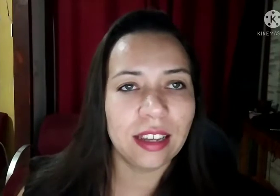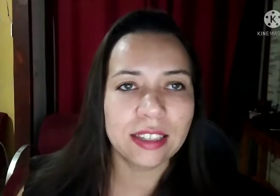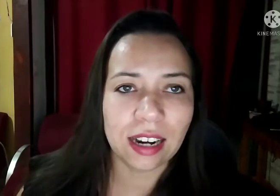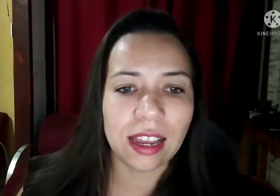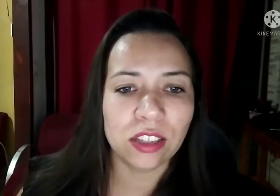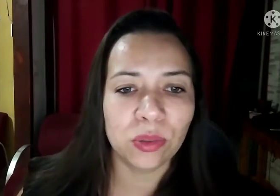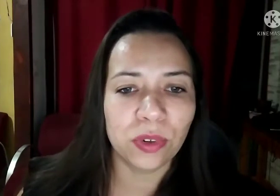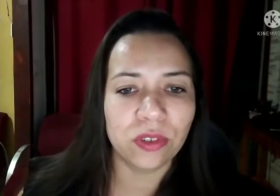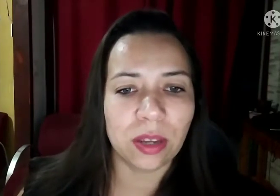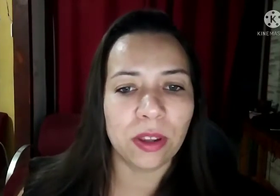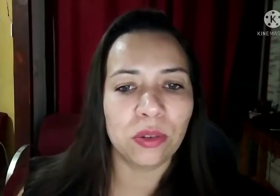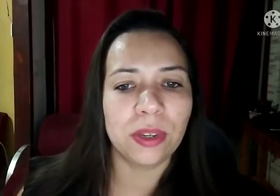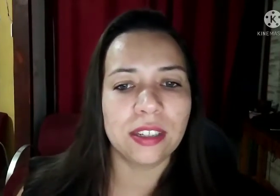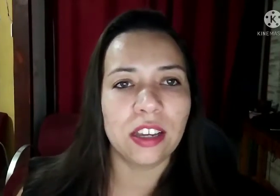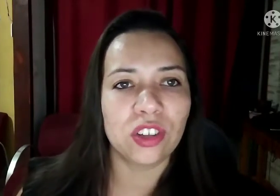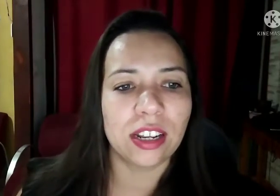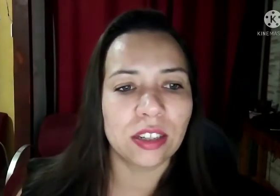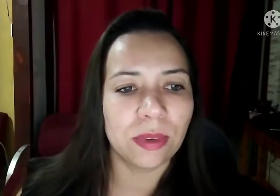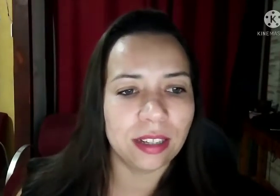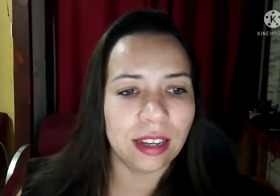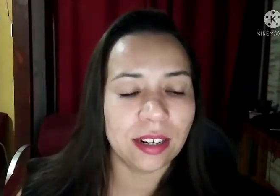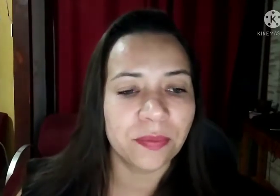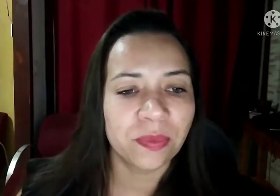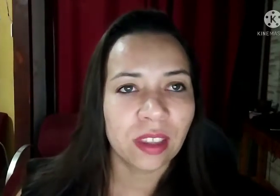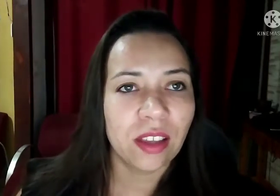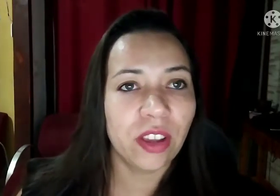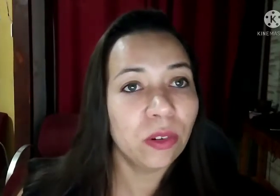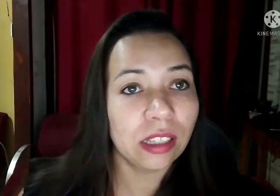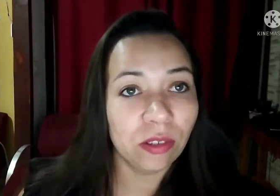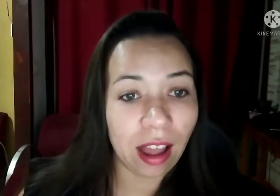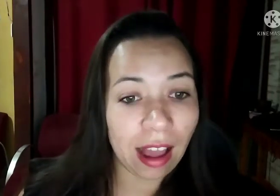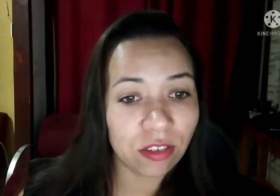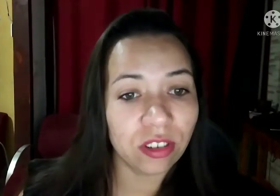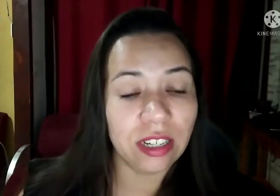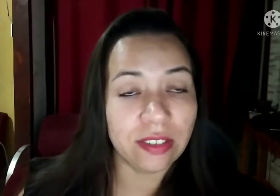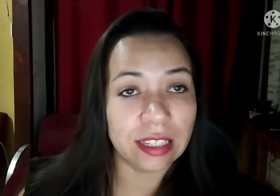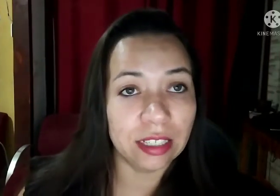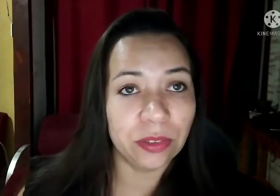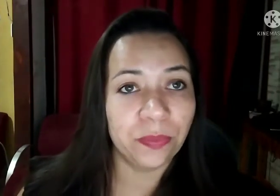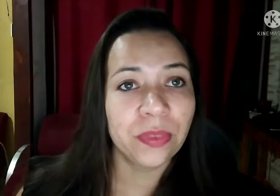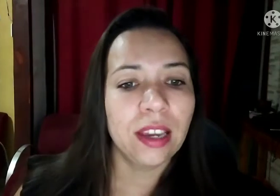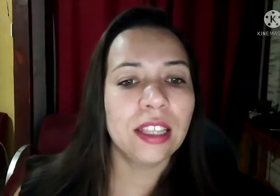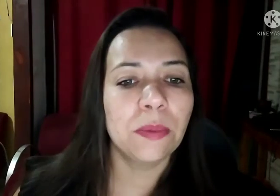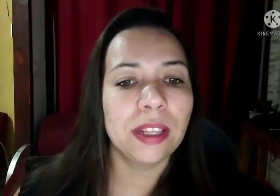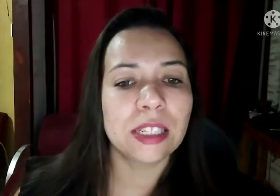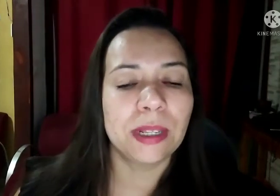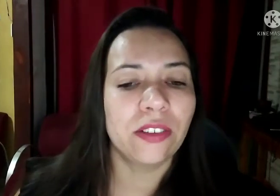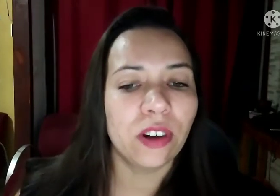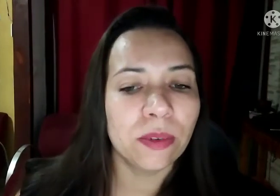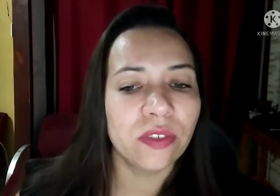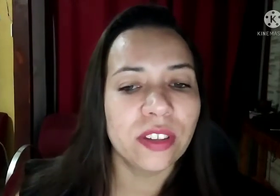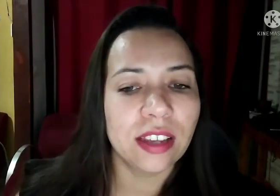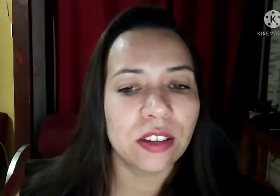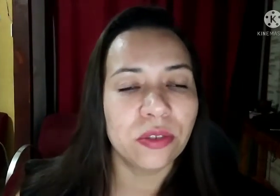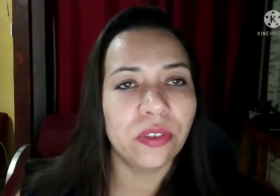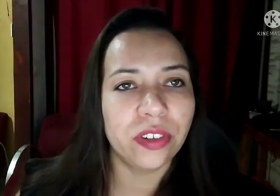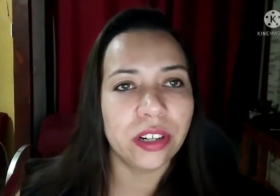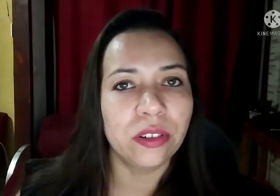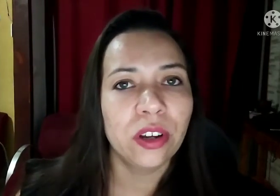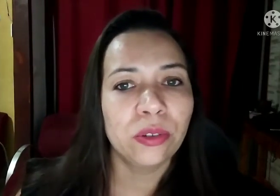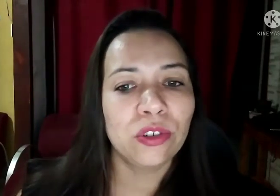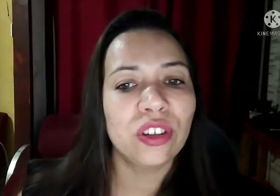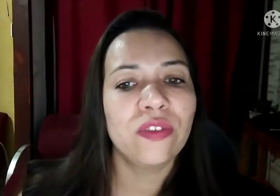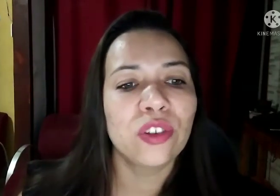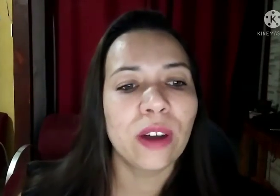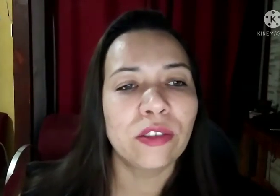discursivas, extraídas do pronunciamento do presidente à nação brasileira, veiculado no rádio, na televisão e também nas plataformas oficiais do